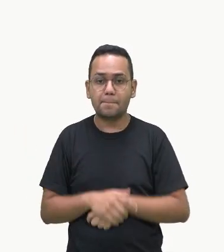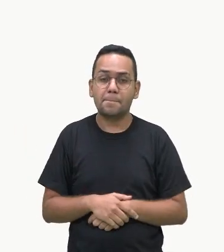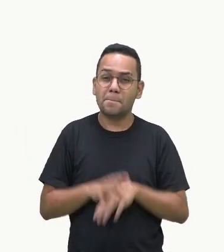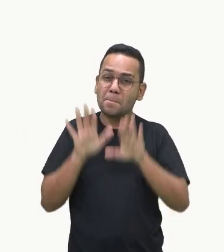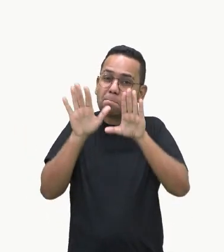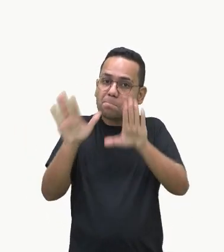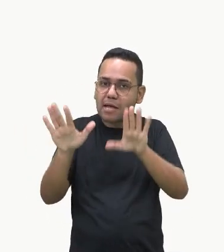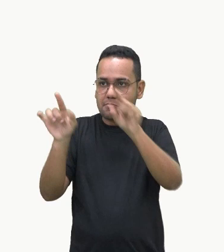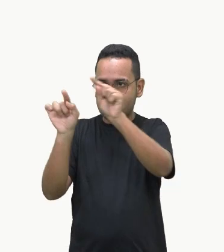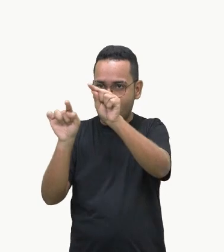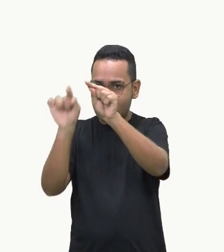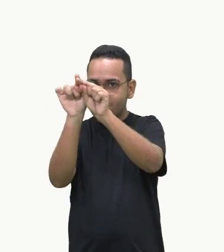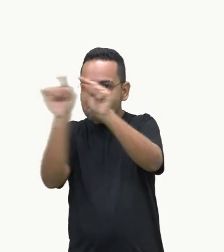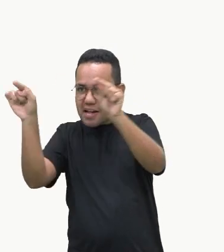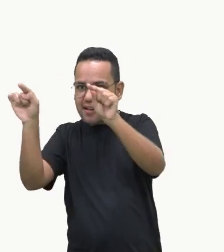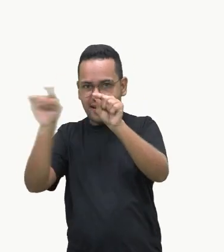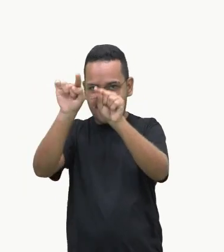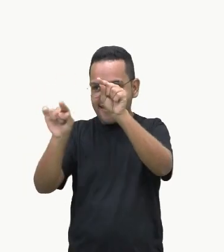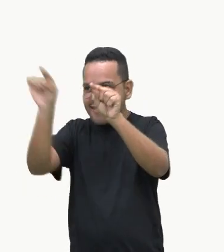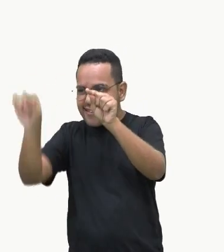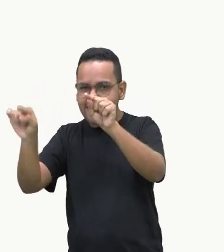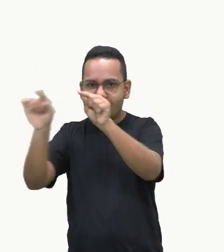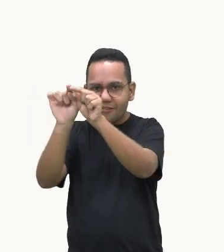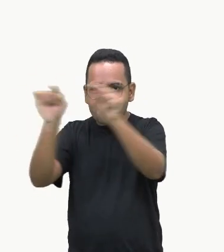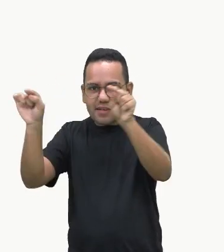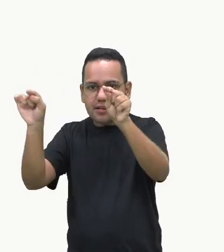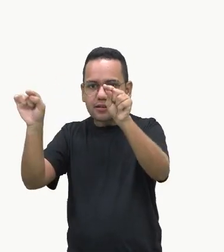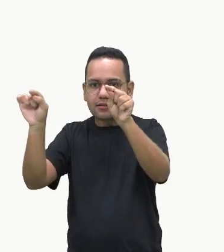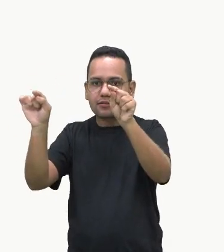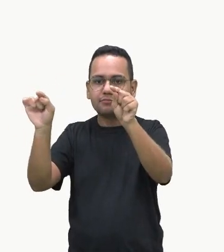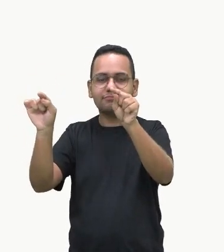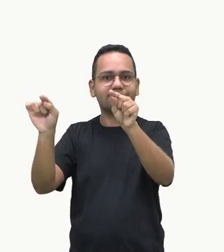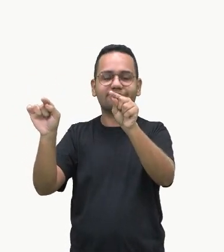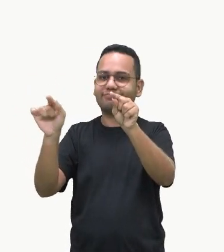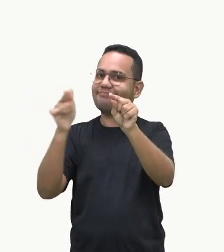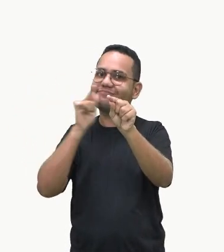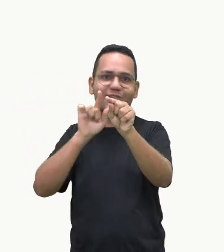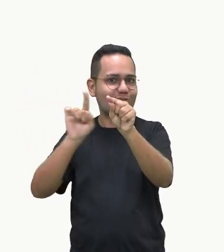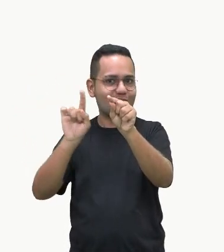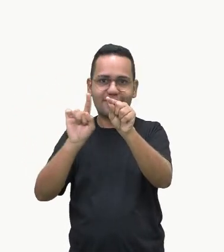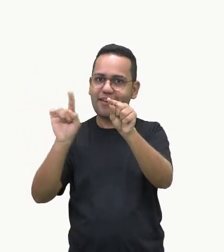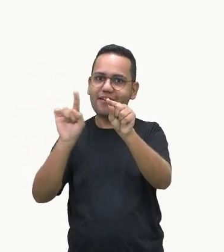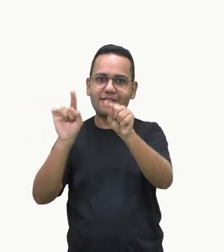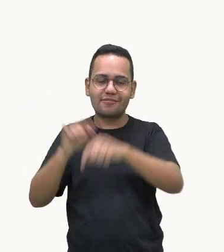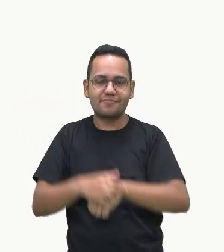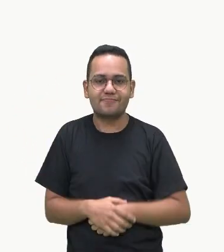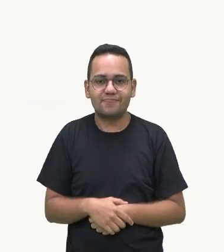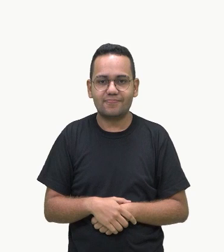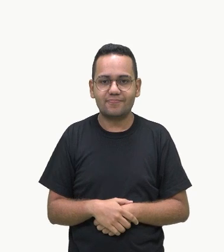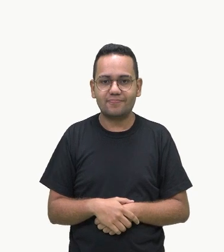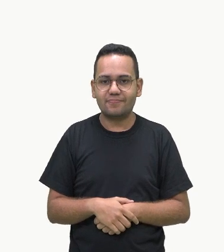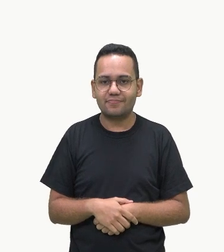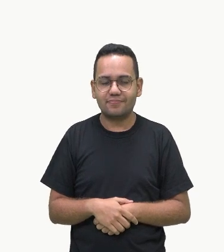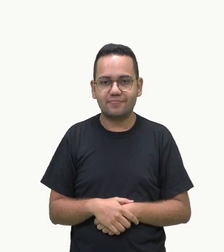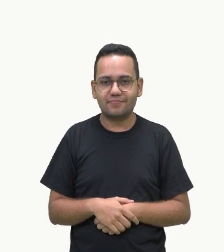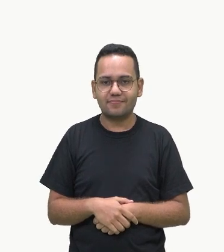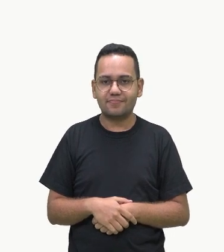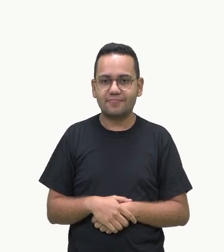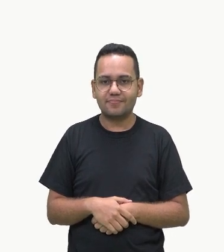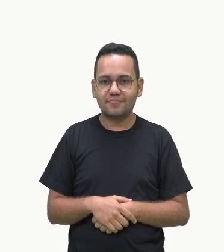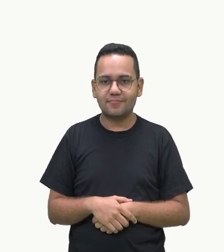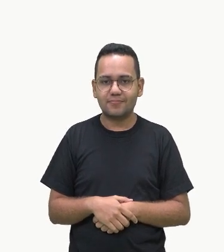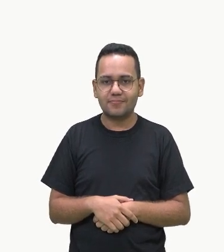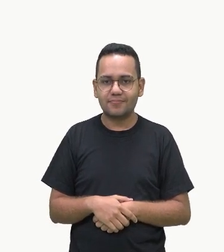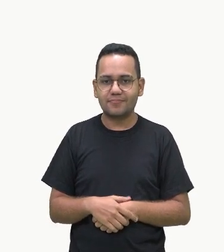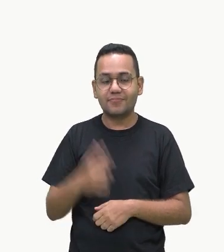você traçar aqui nessa parte mais alta, você já percebe que a reta traçada, ela não vai tocar só em 2